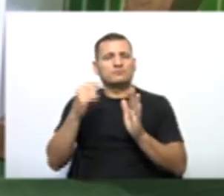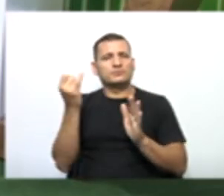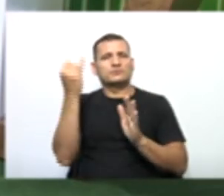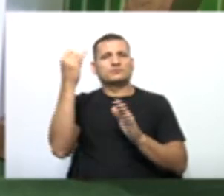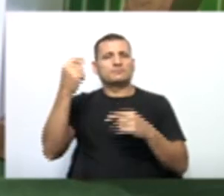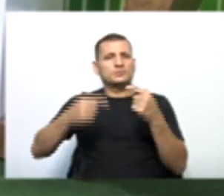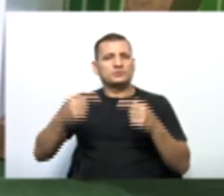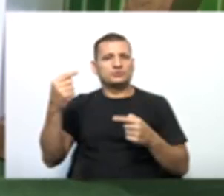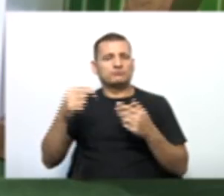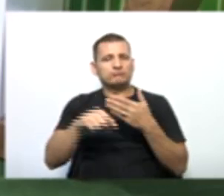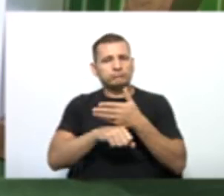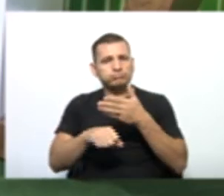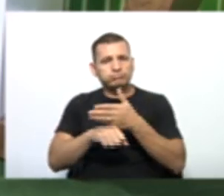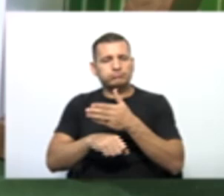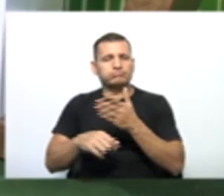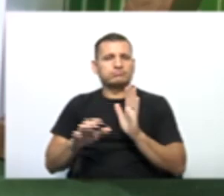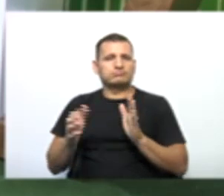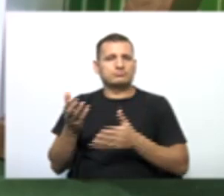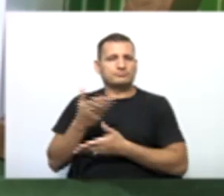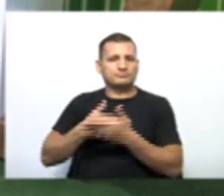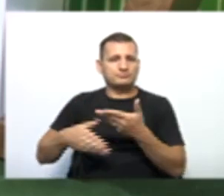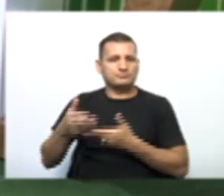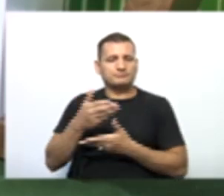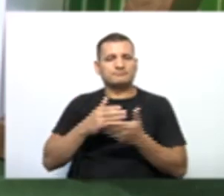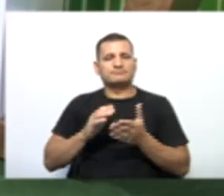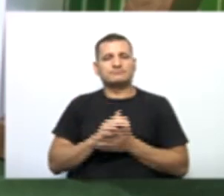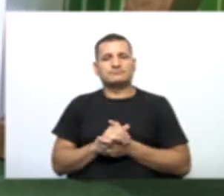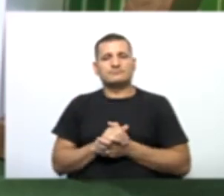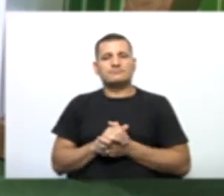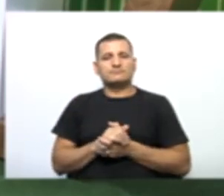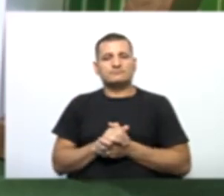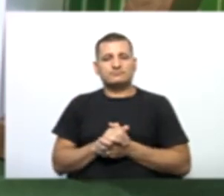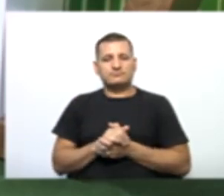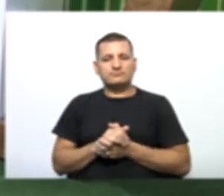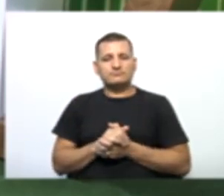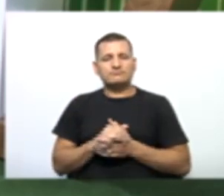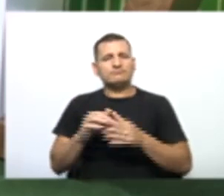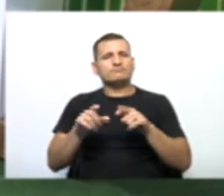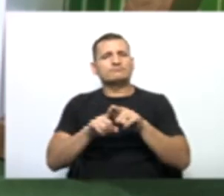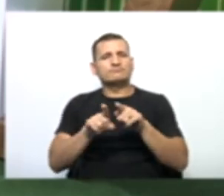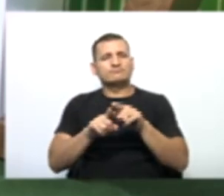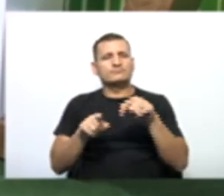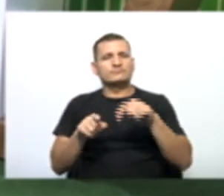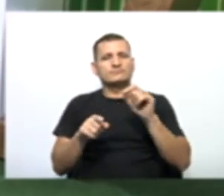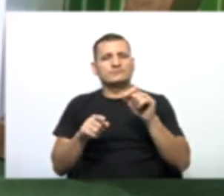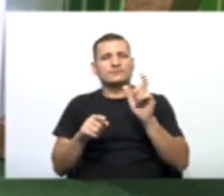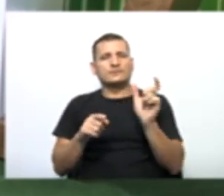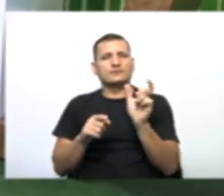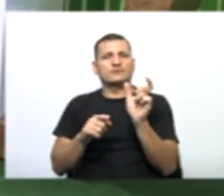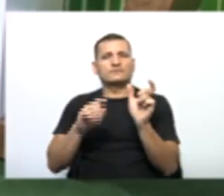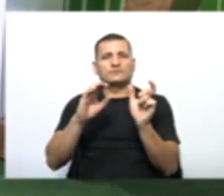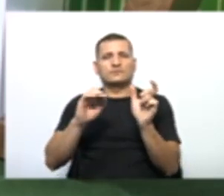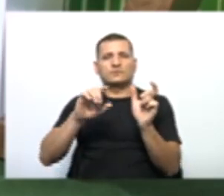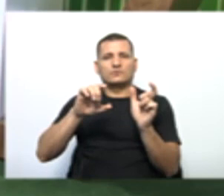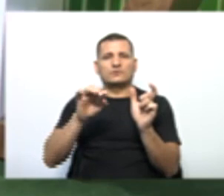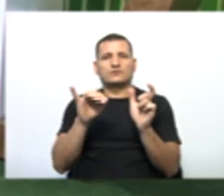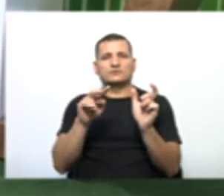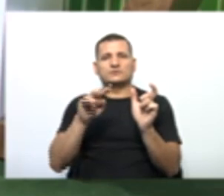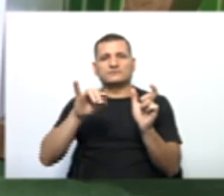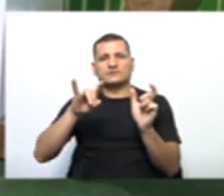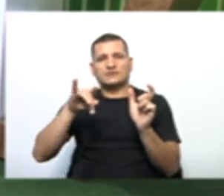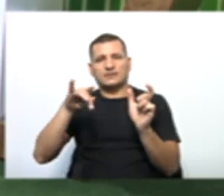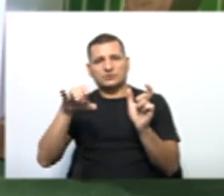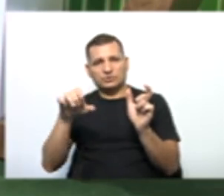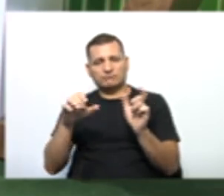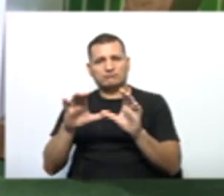os mesmos livros de política, o que é muito legal nesse tempo. E a palavrinha-chave que fica aqui, né, professor, é a ideia, então, de coletividade, né? A gente está falando,